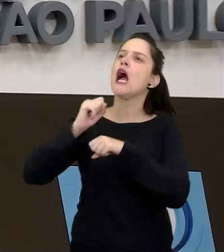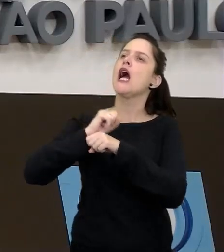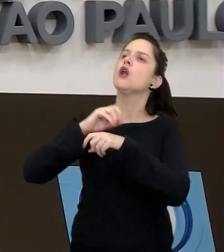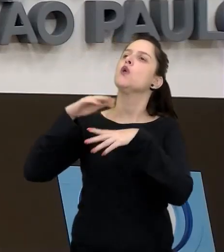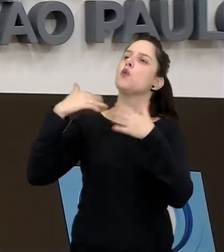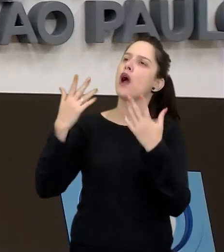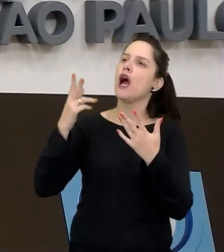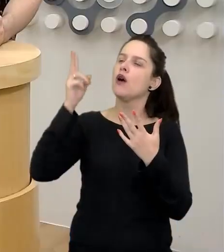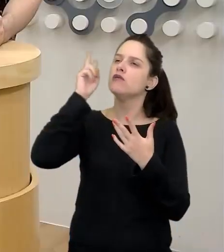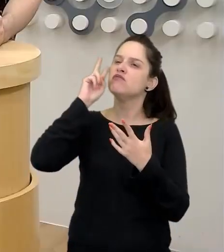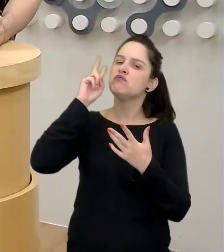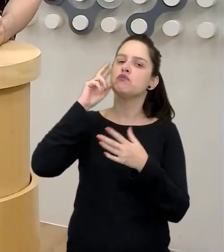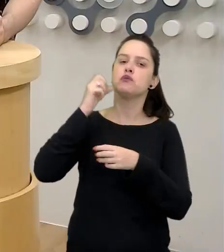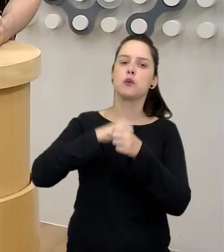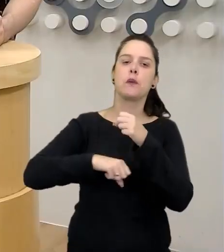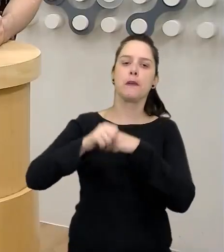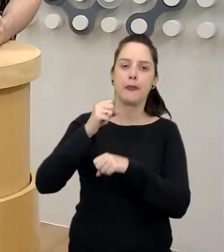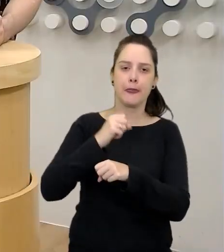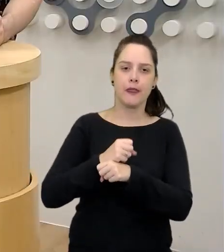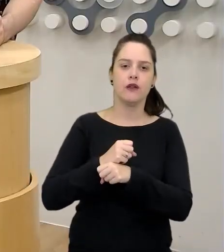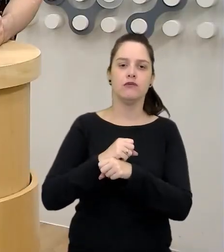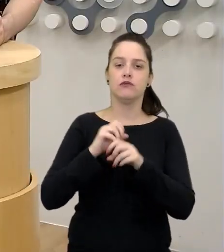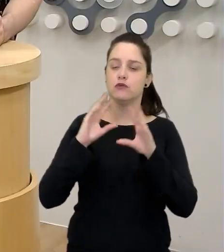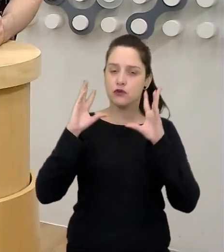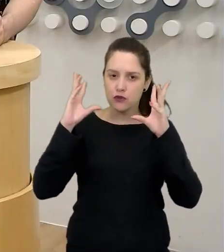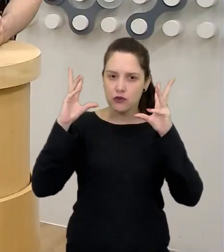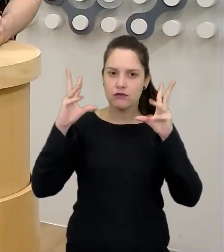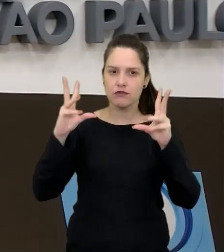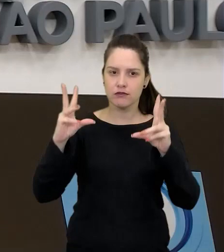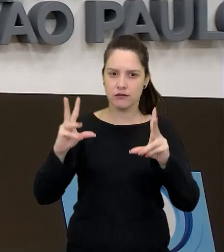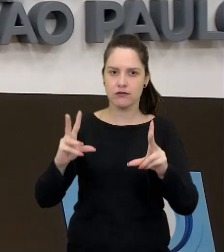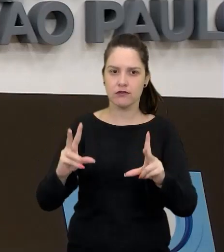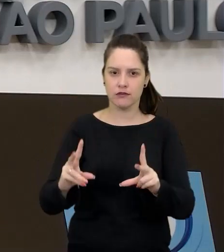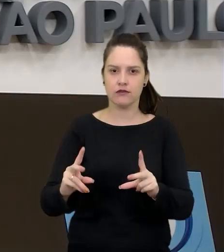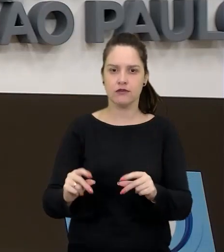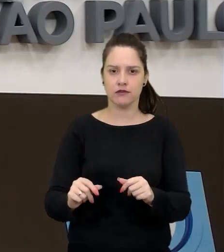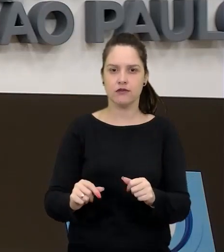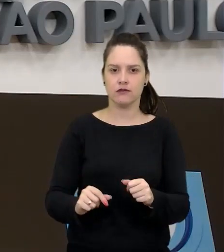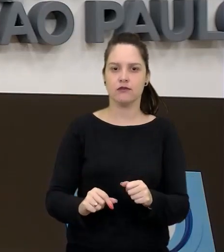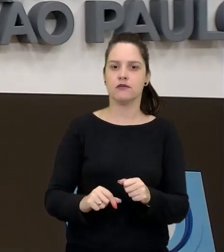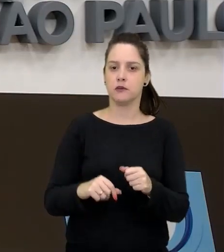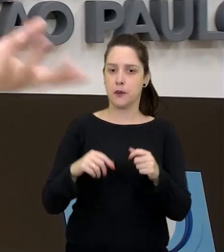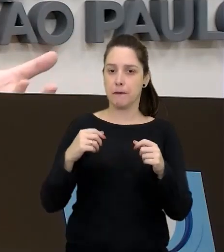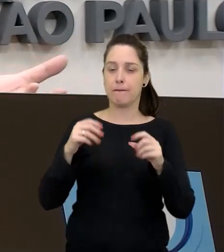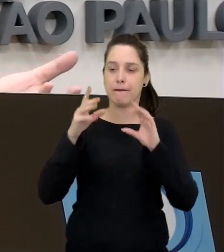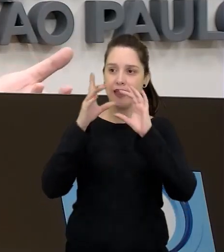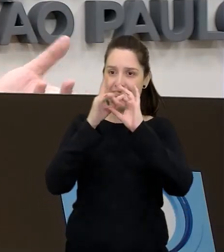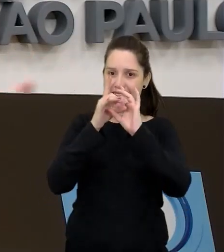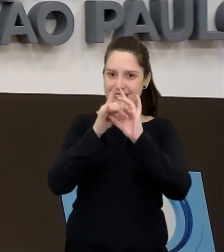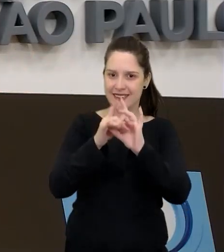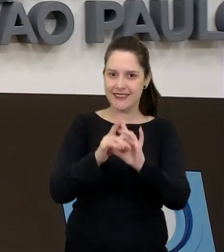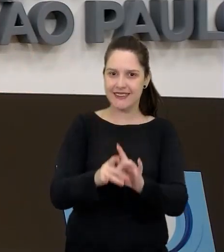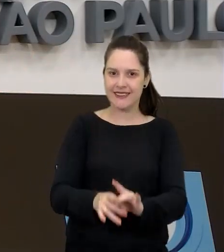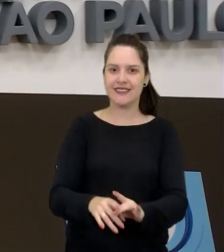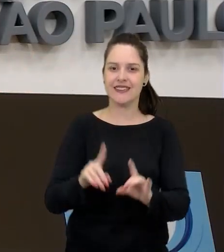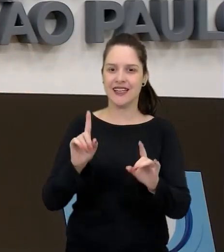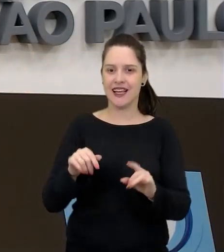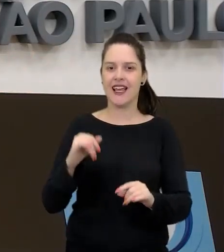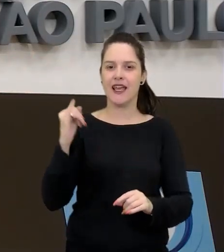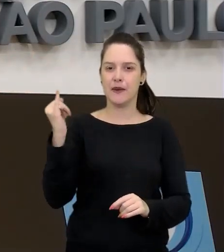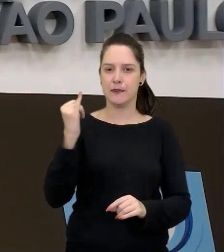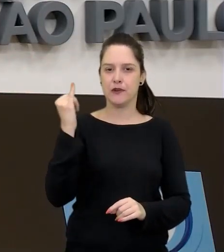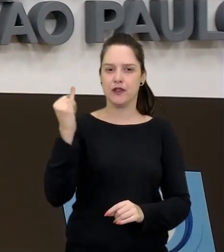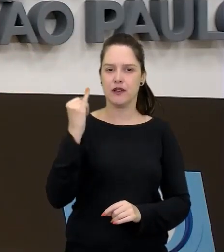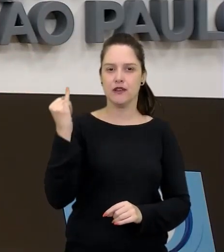seus netos que adoravam sorvete. Então, tudo isso agrega valor para a marca, né? A comunicação de histórias,